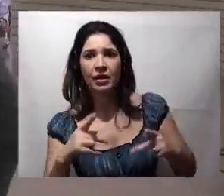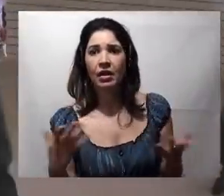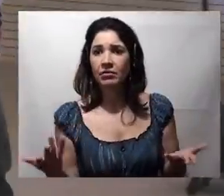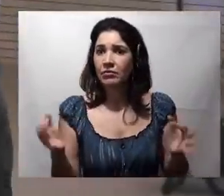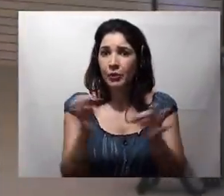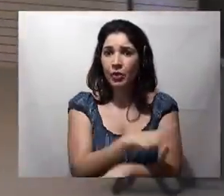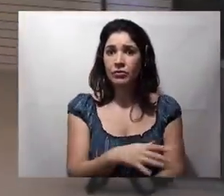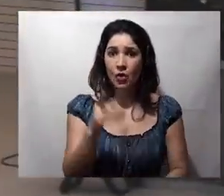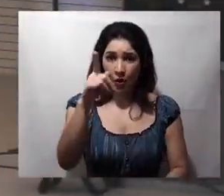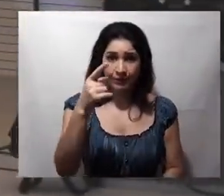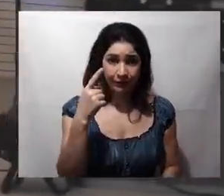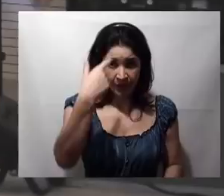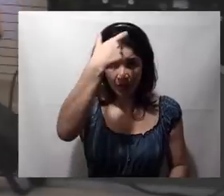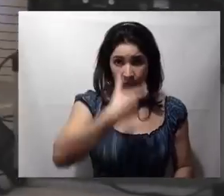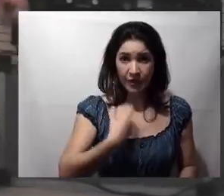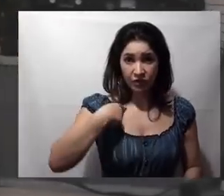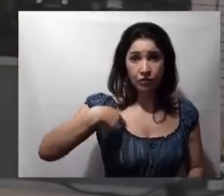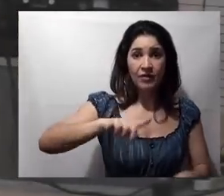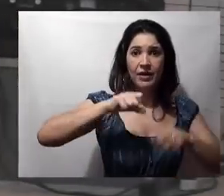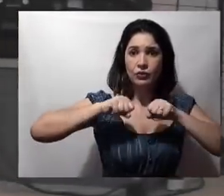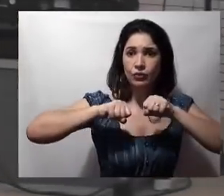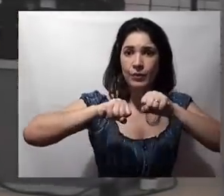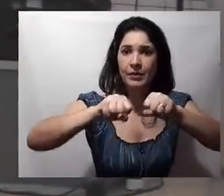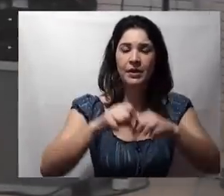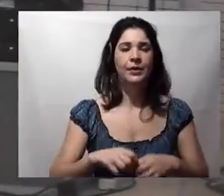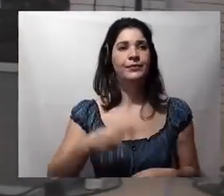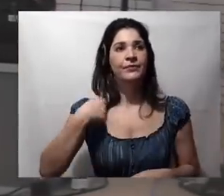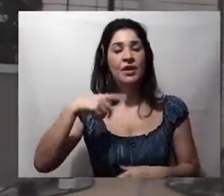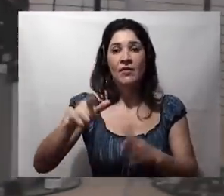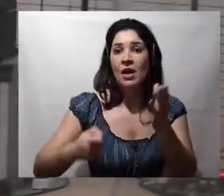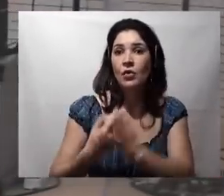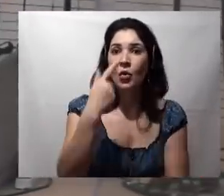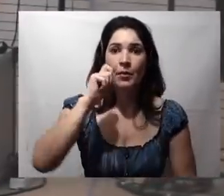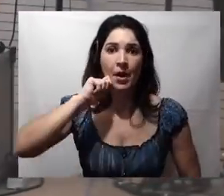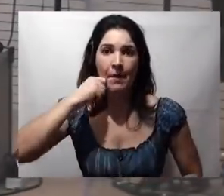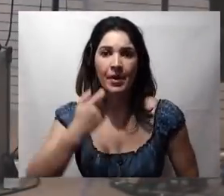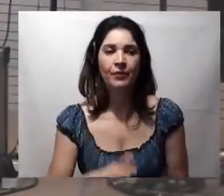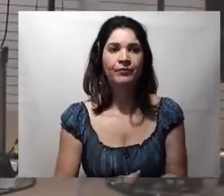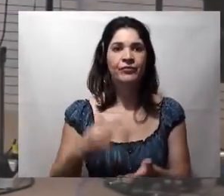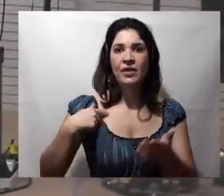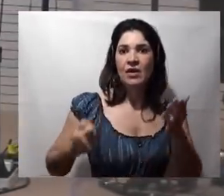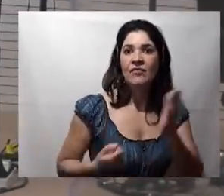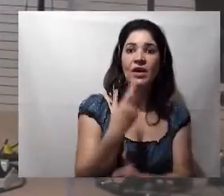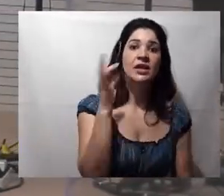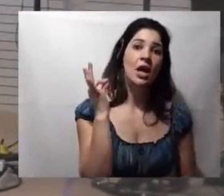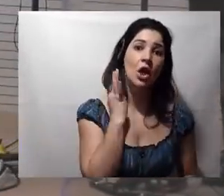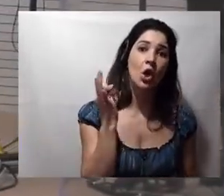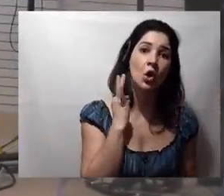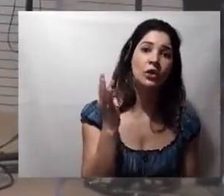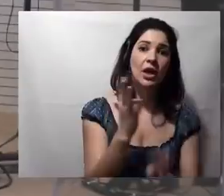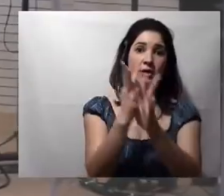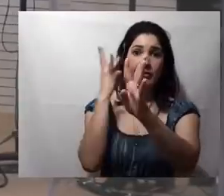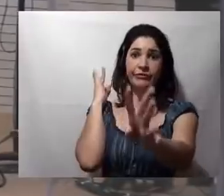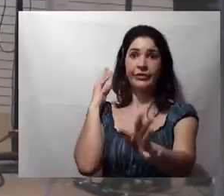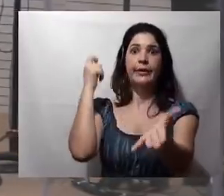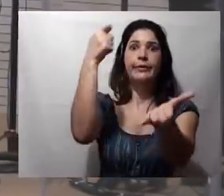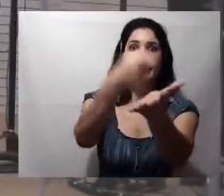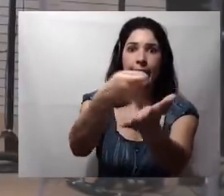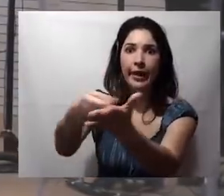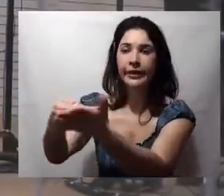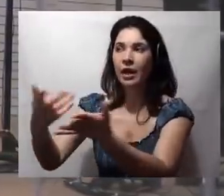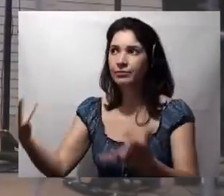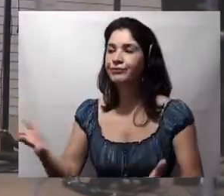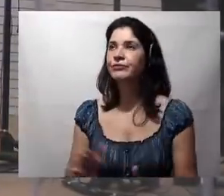no supermercado ele vai na padaria ele vai na lotérica buscar aquele dinheiro que a filha é brutal